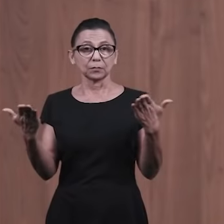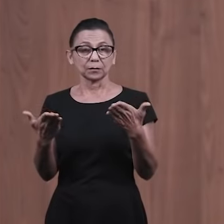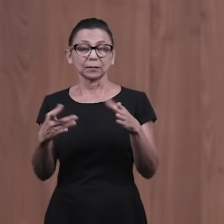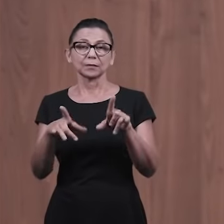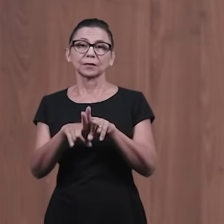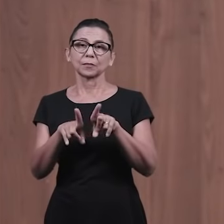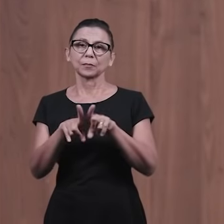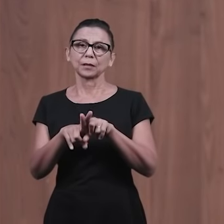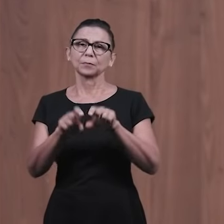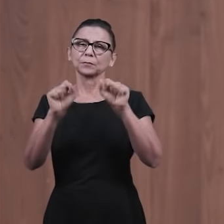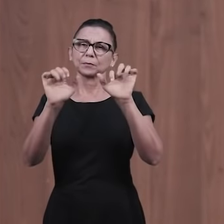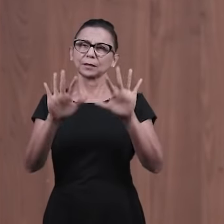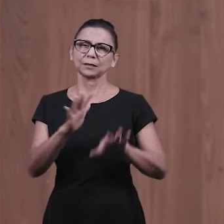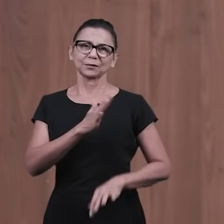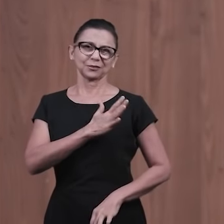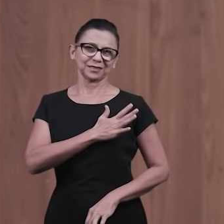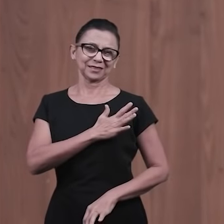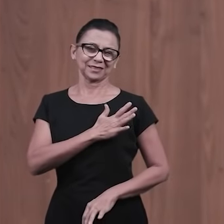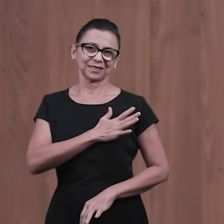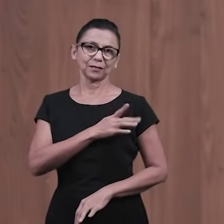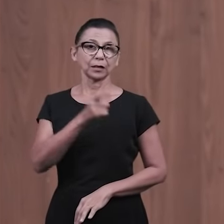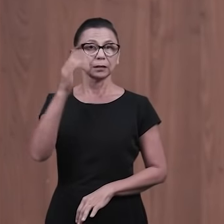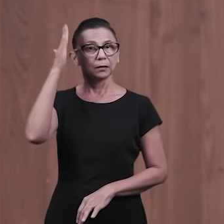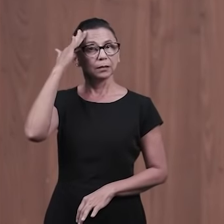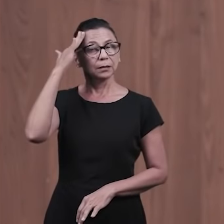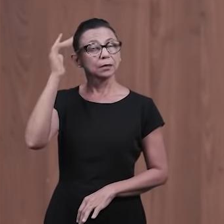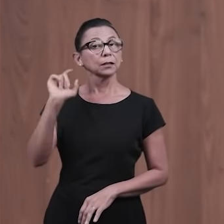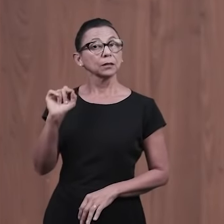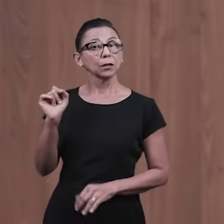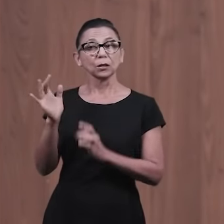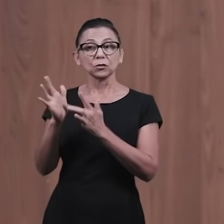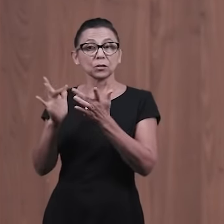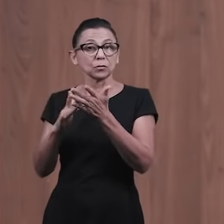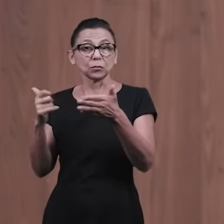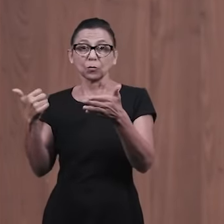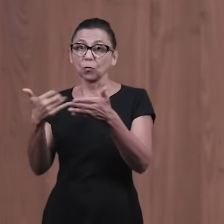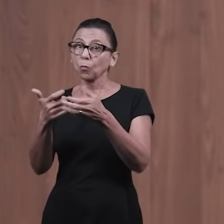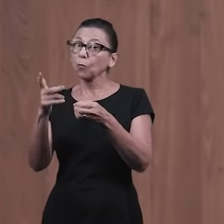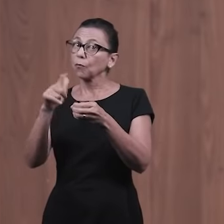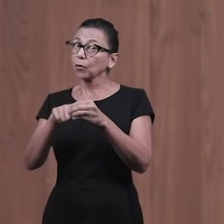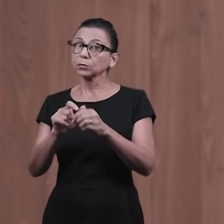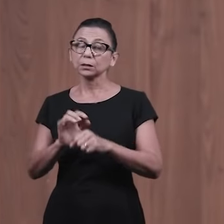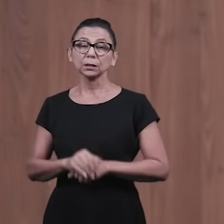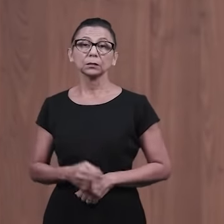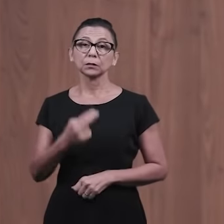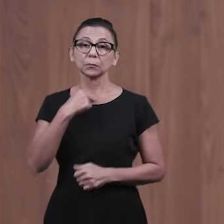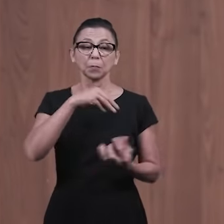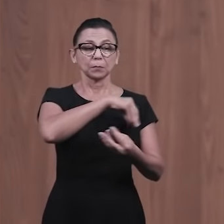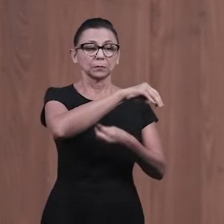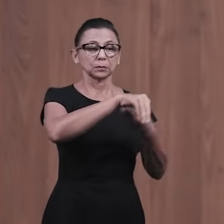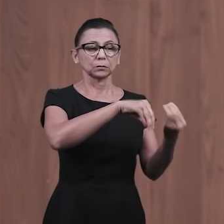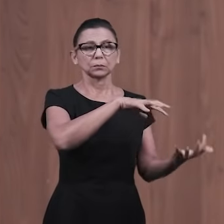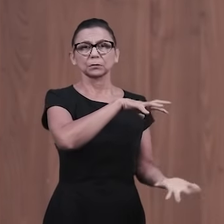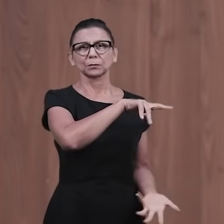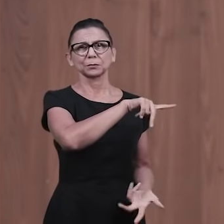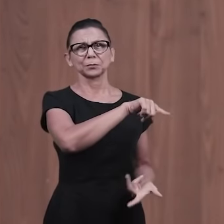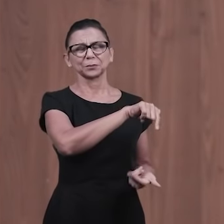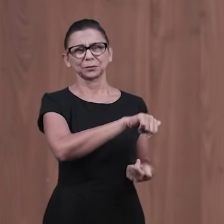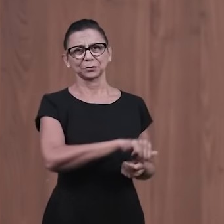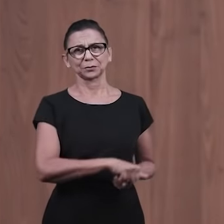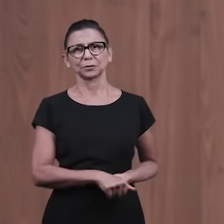entender que Jesus está voltando e que não há tempo para nos misturarmos com as coisas deste mundo, que nós